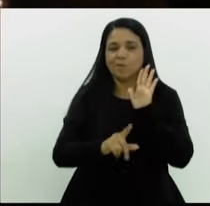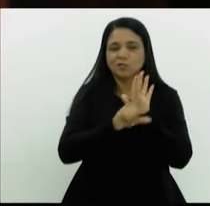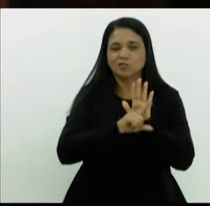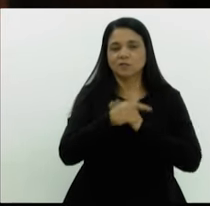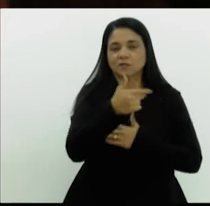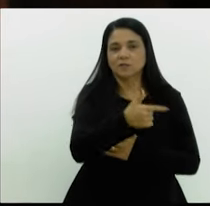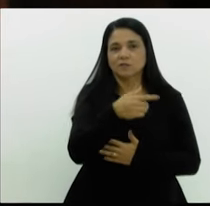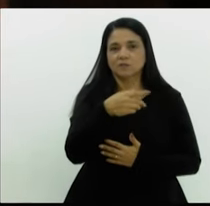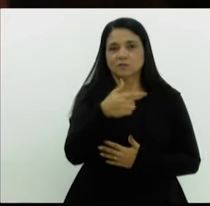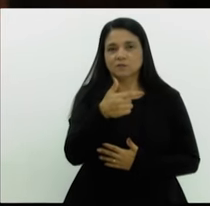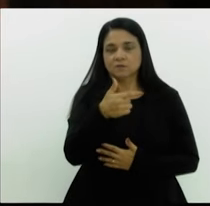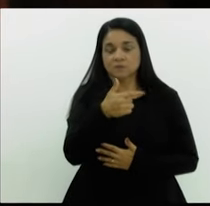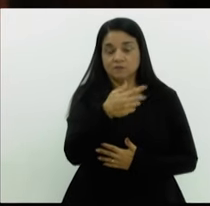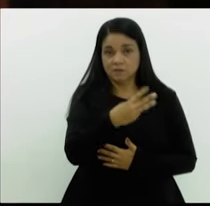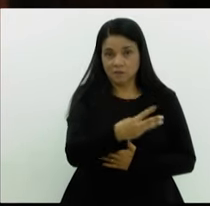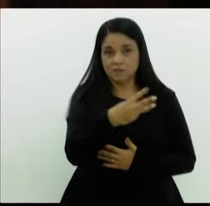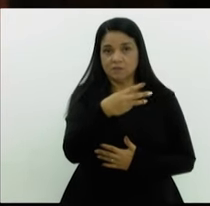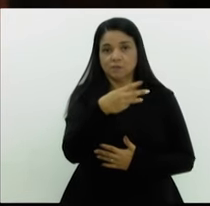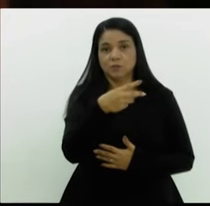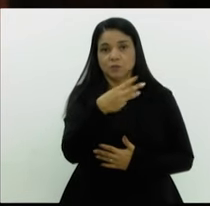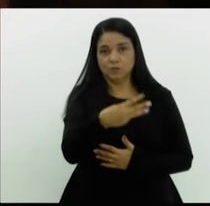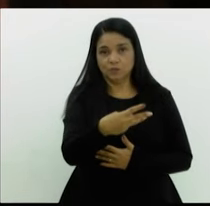3.290, que trata,